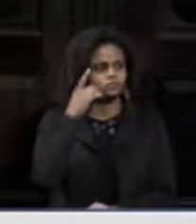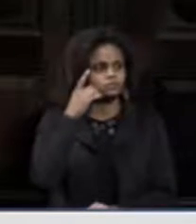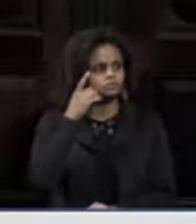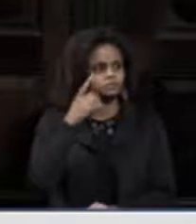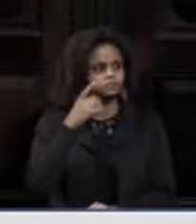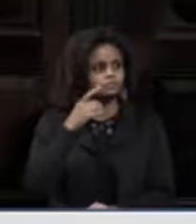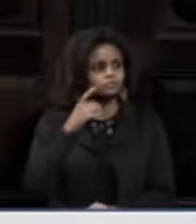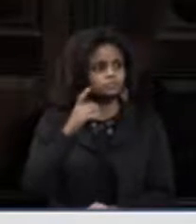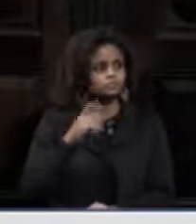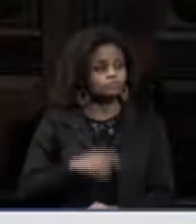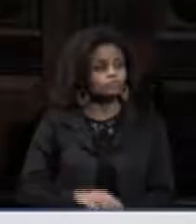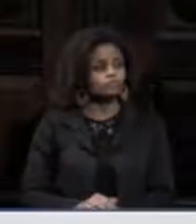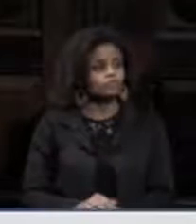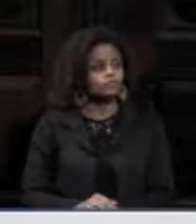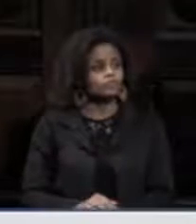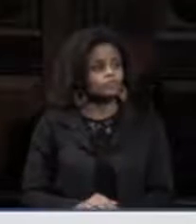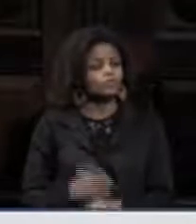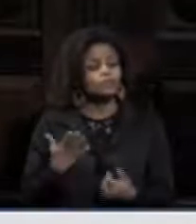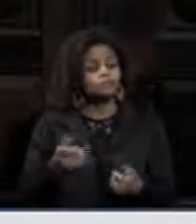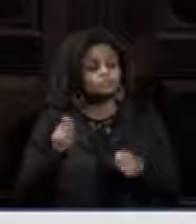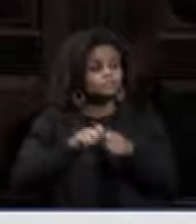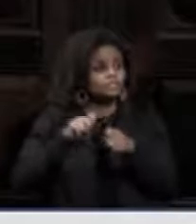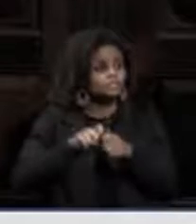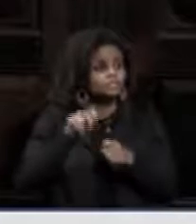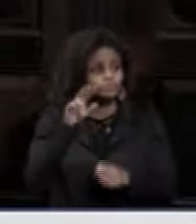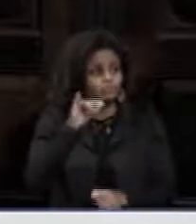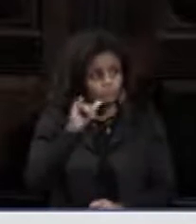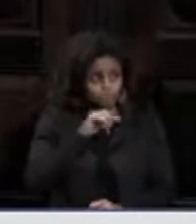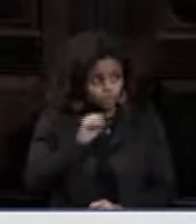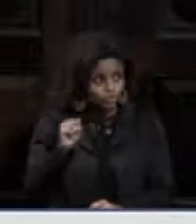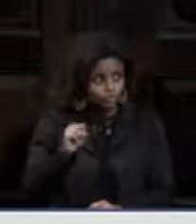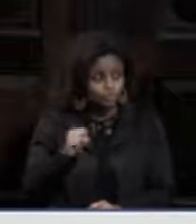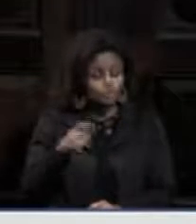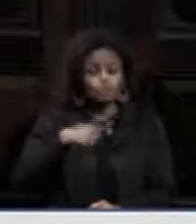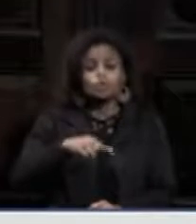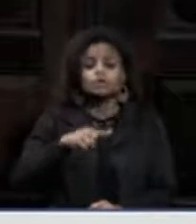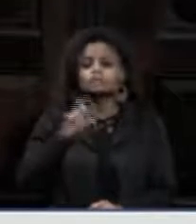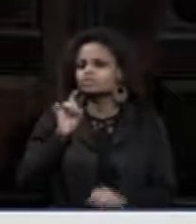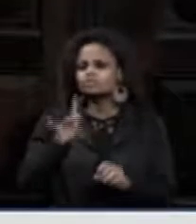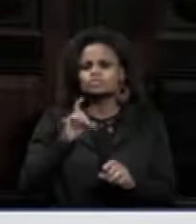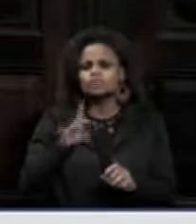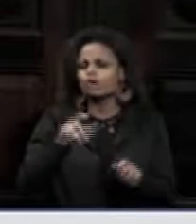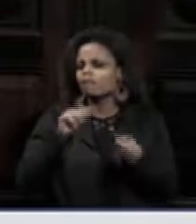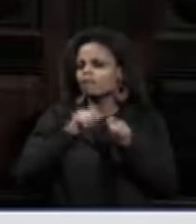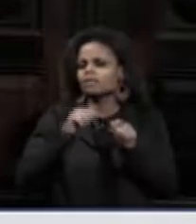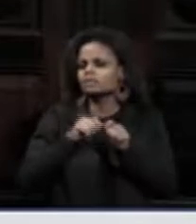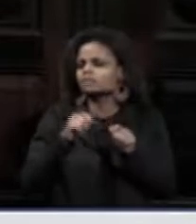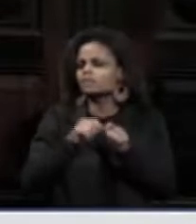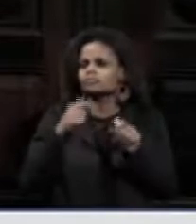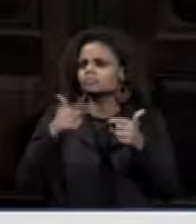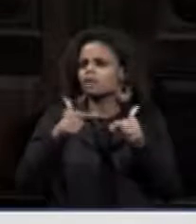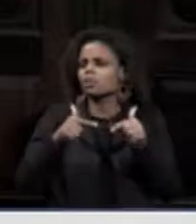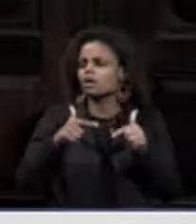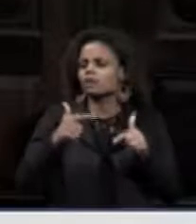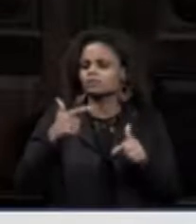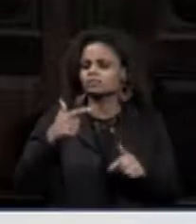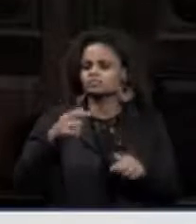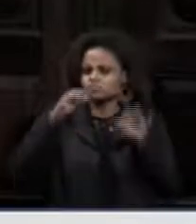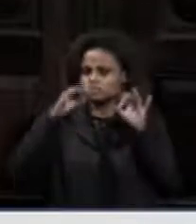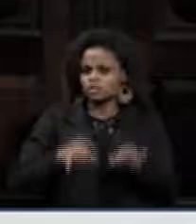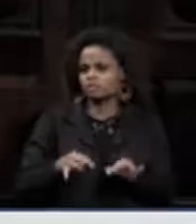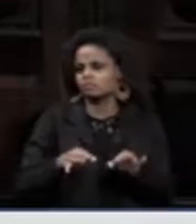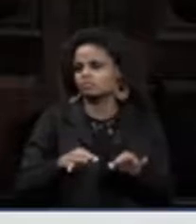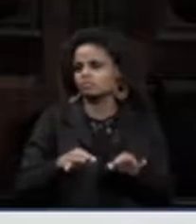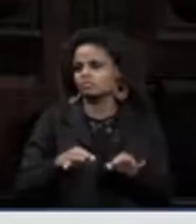um dever nosso, e fazendo isso, estamos exatamente fazendo a lição do dia de maneira a